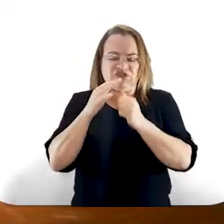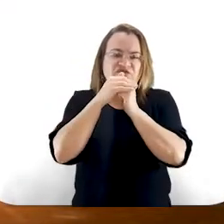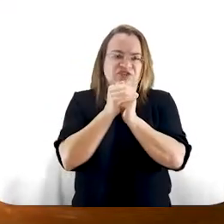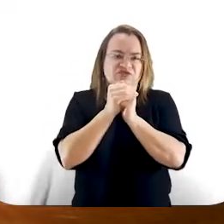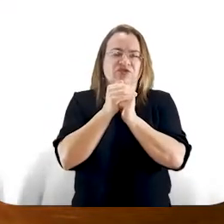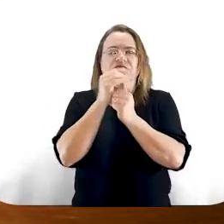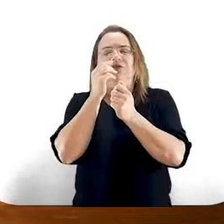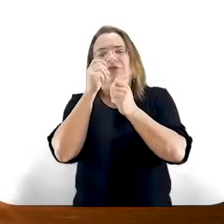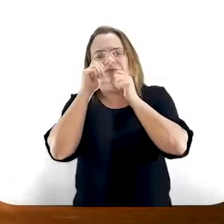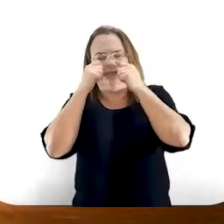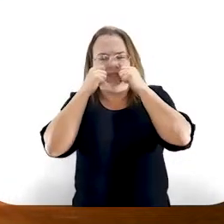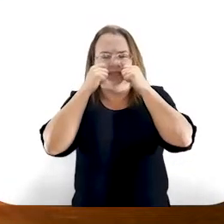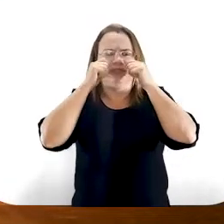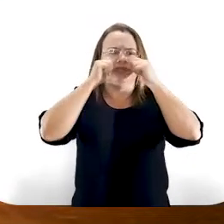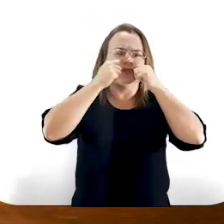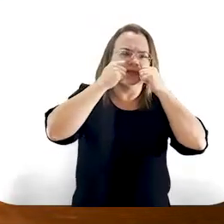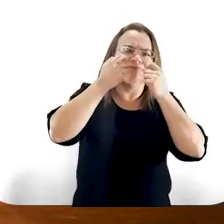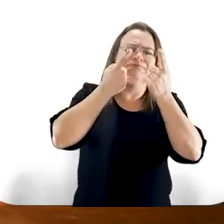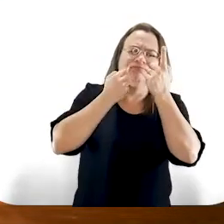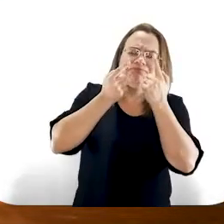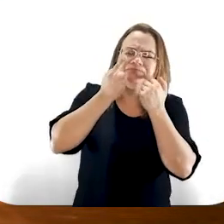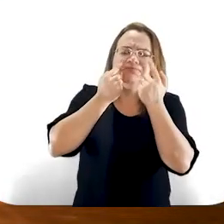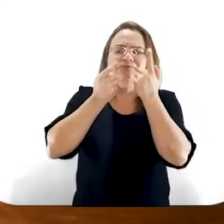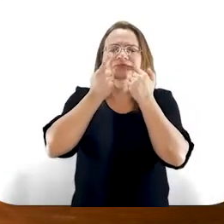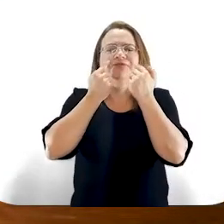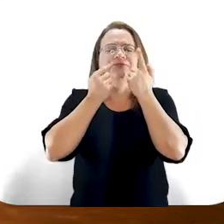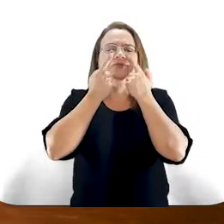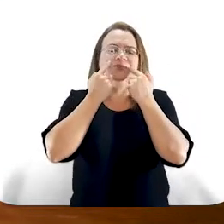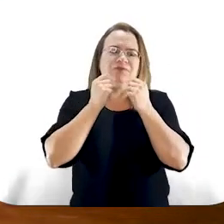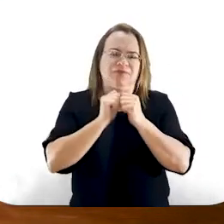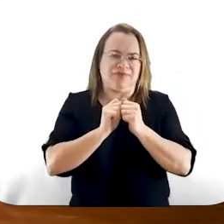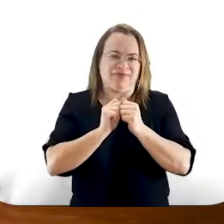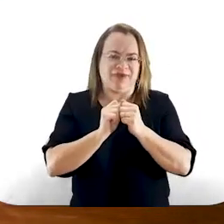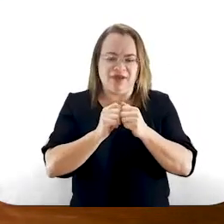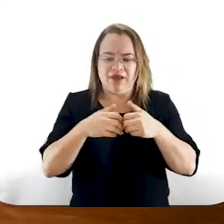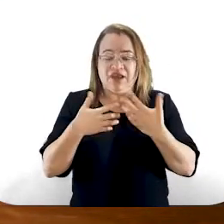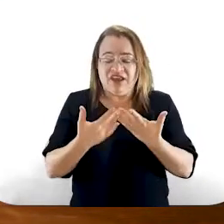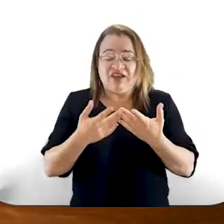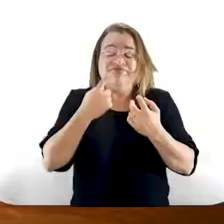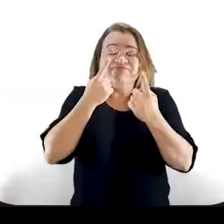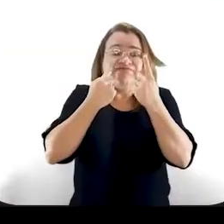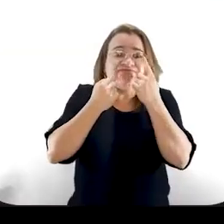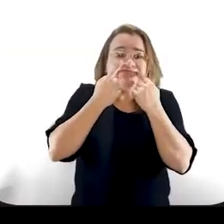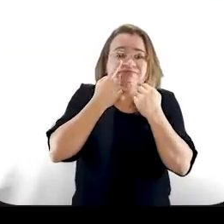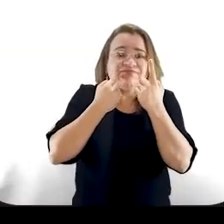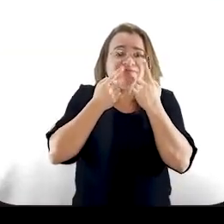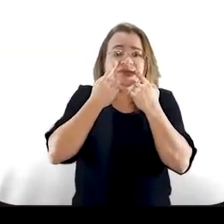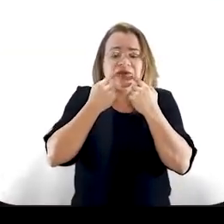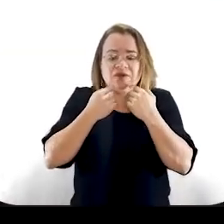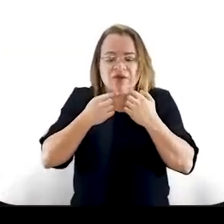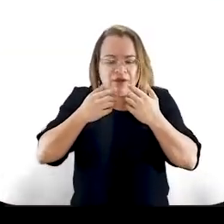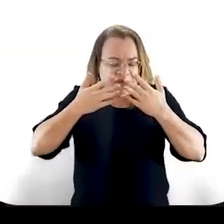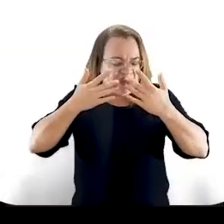escondido, chorando, chorando, chorando. E aquele choro lavou